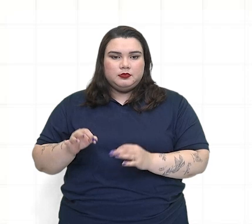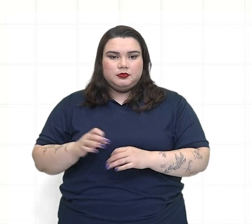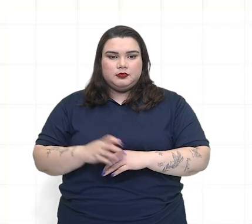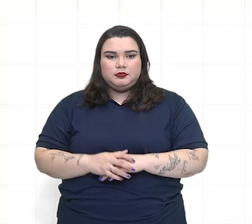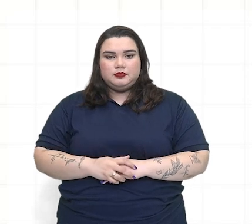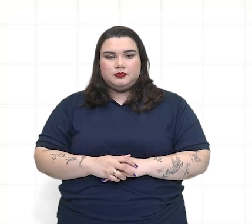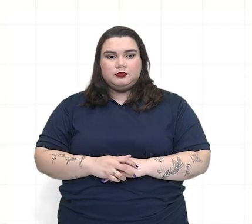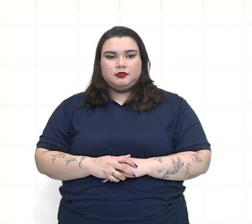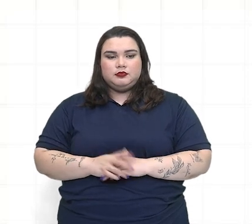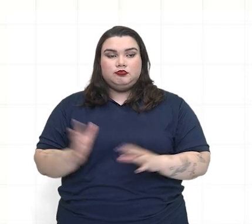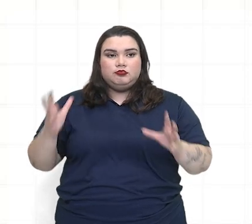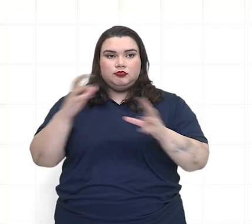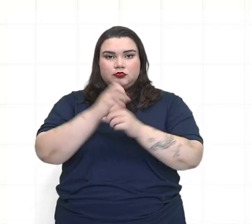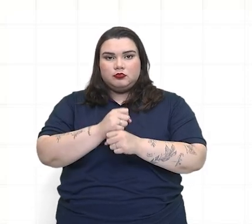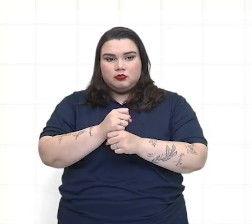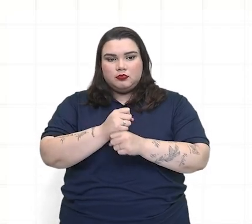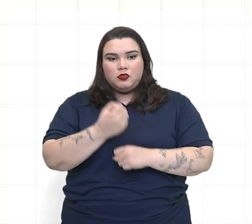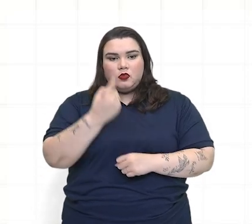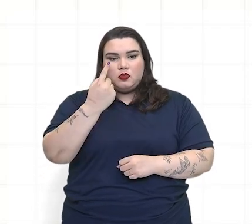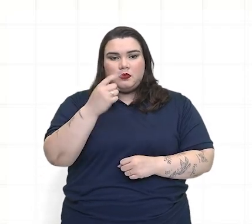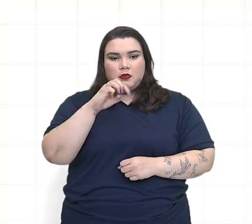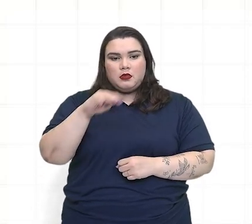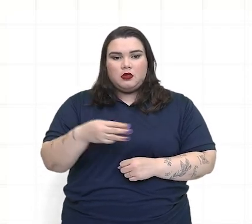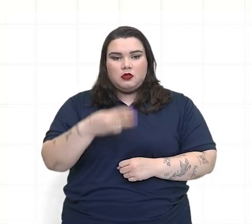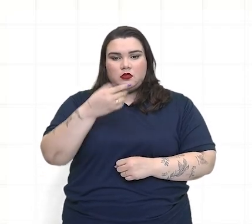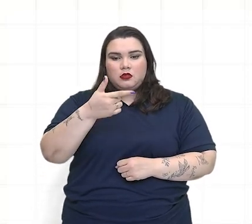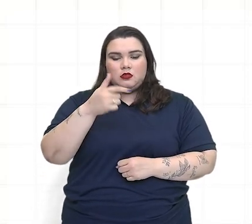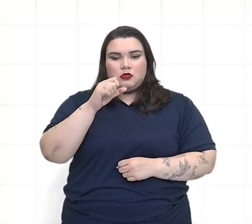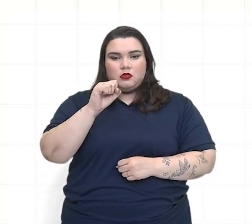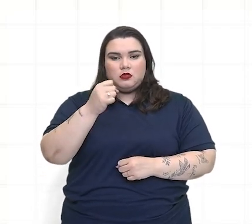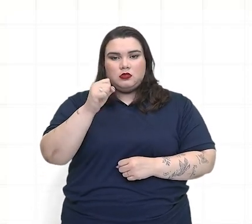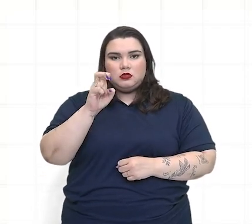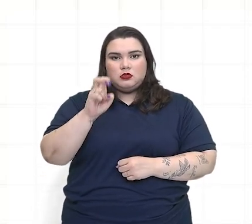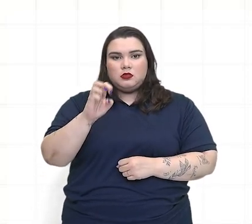464.847. Total de domicílios,